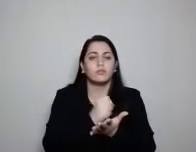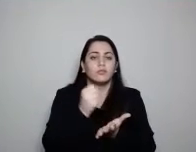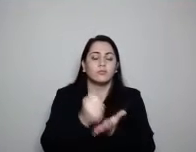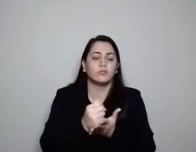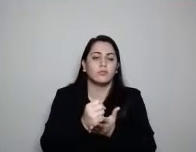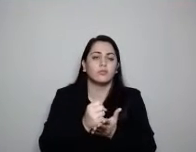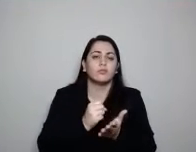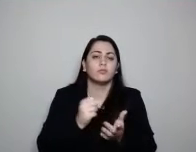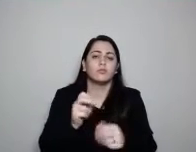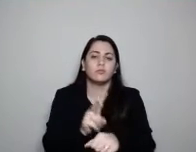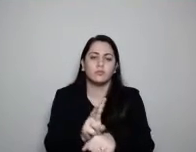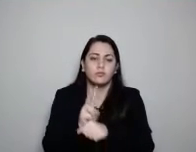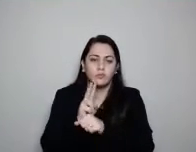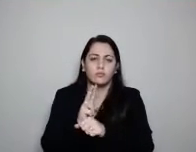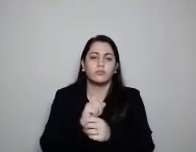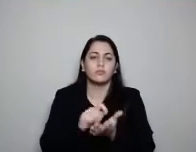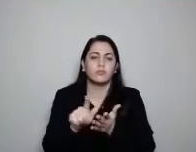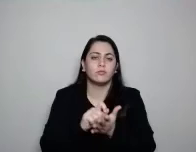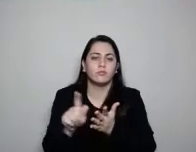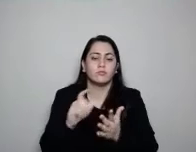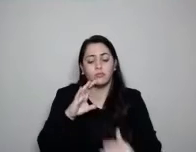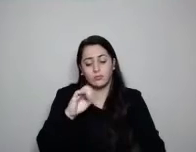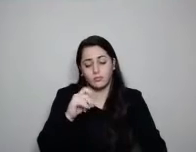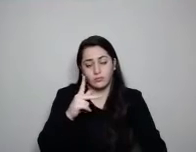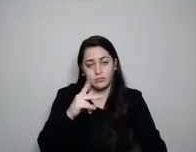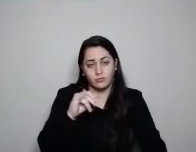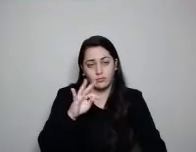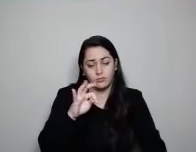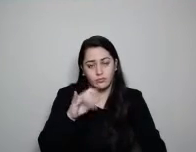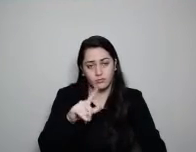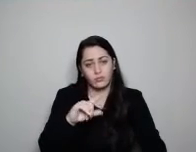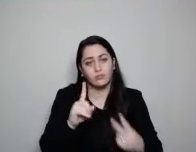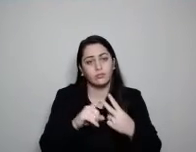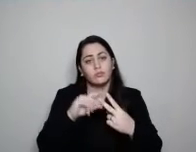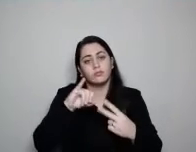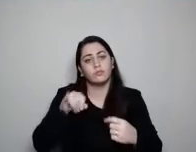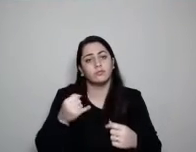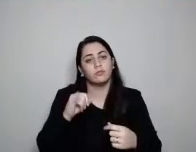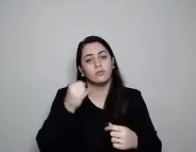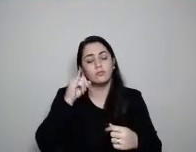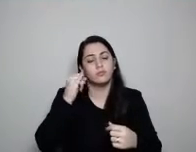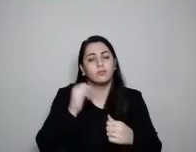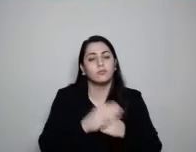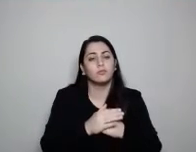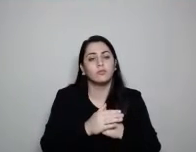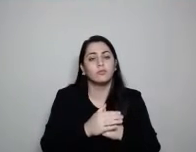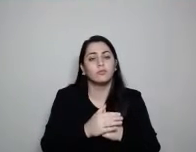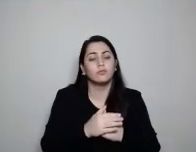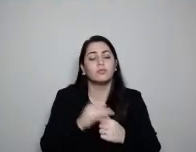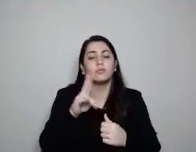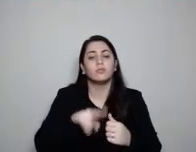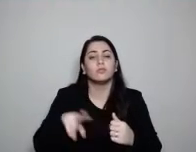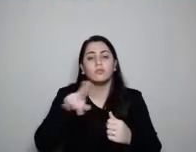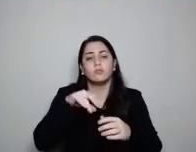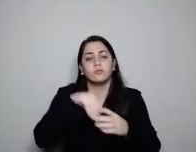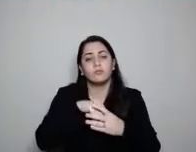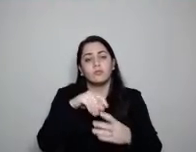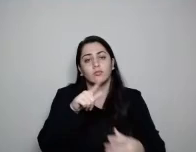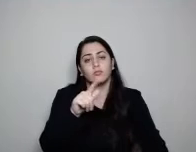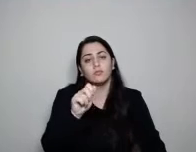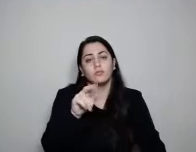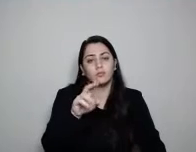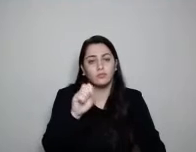por capital e juros. E aplicando o método Gauss aos contratos de empréstimo, os juros do contrato não